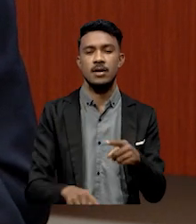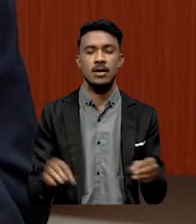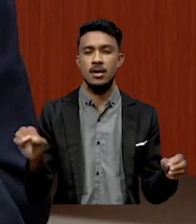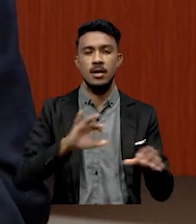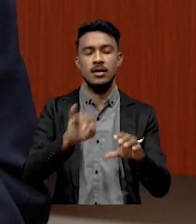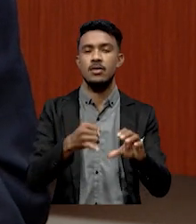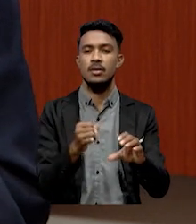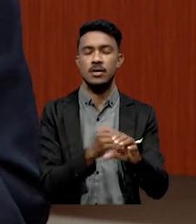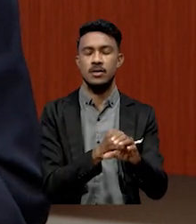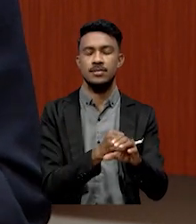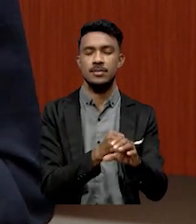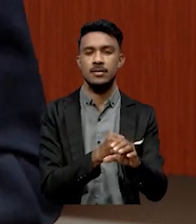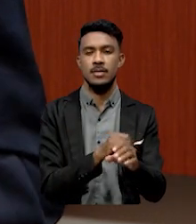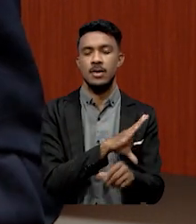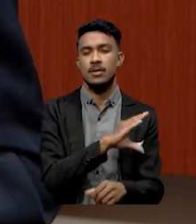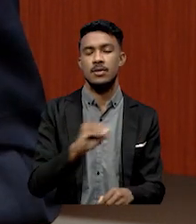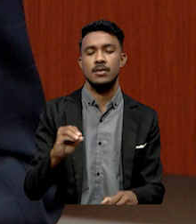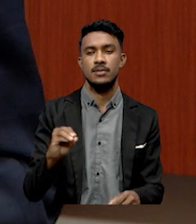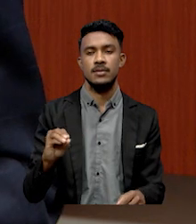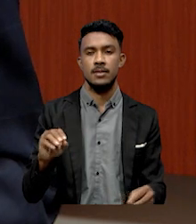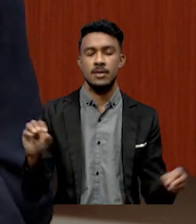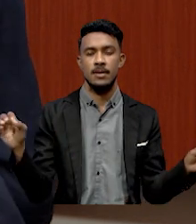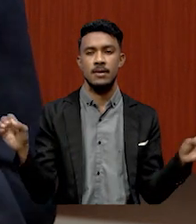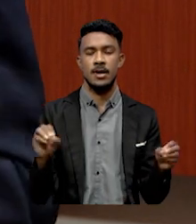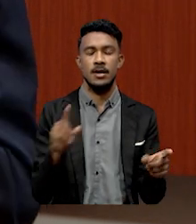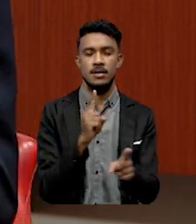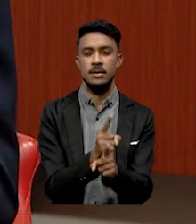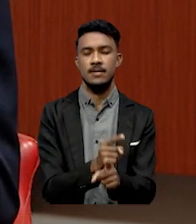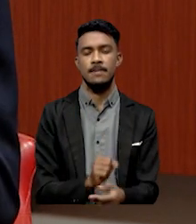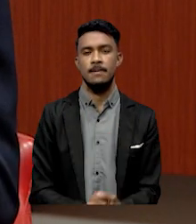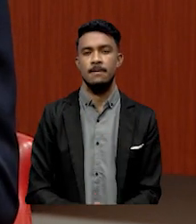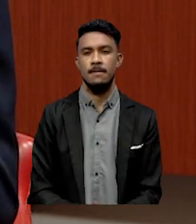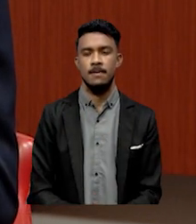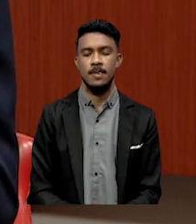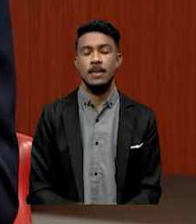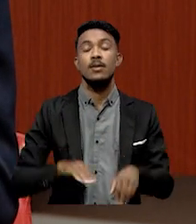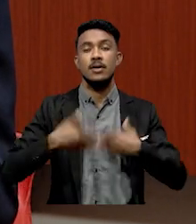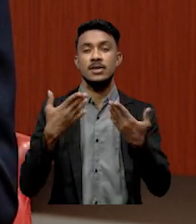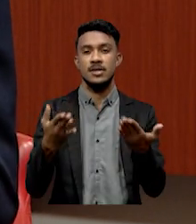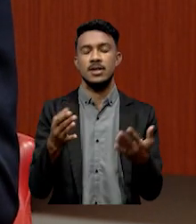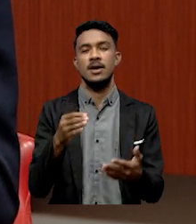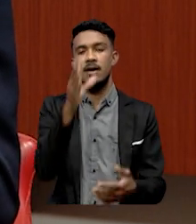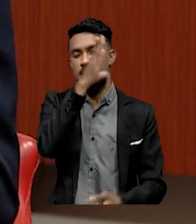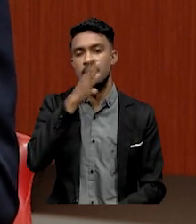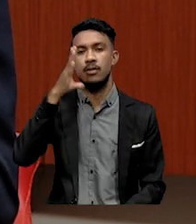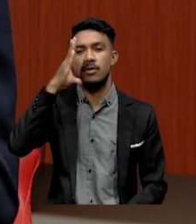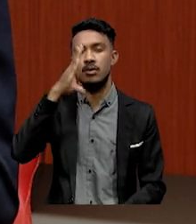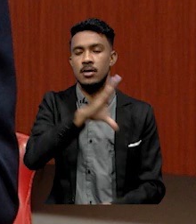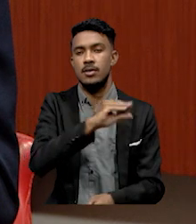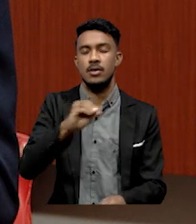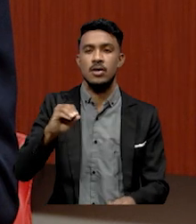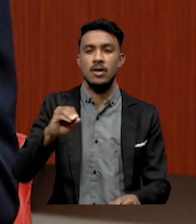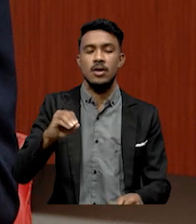inclusivo. Sim. Né. E né, la resiliência. O insa agricultura combina com